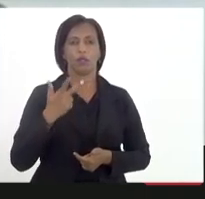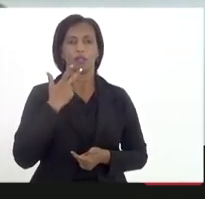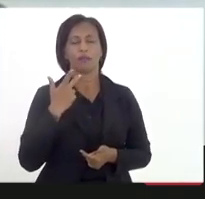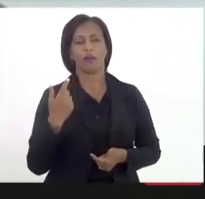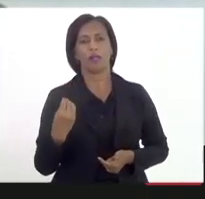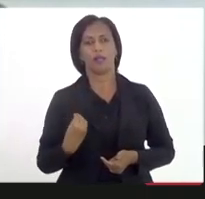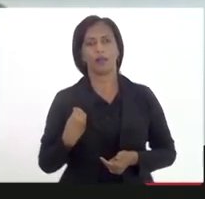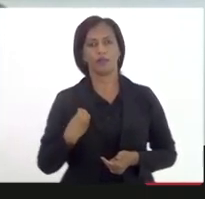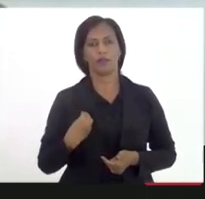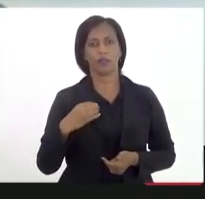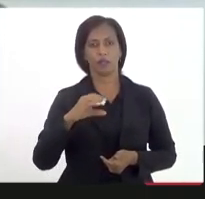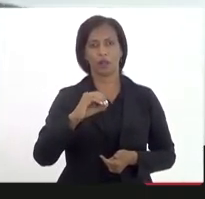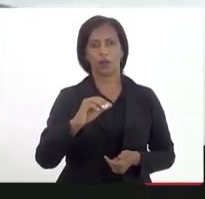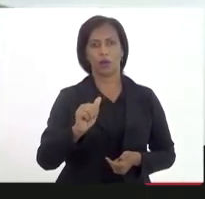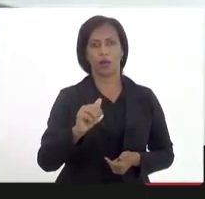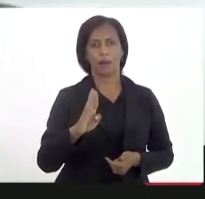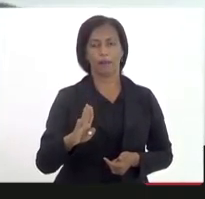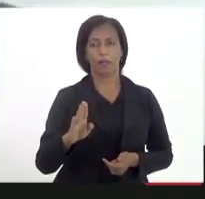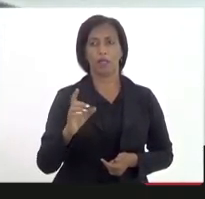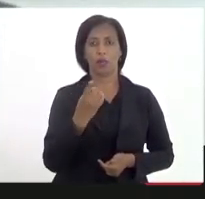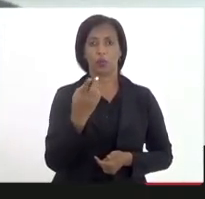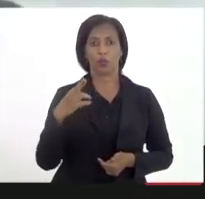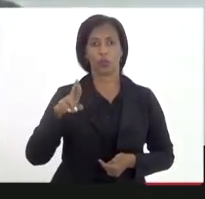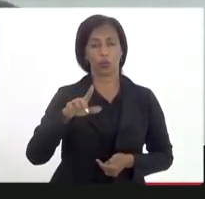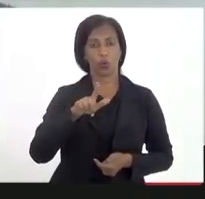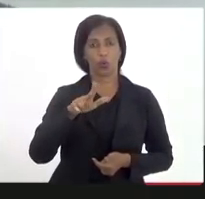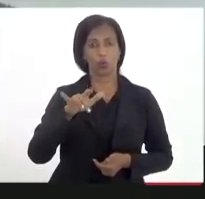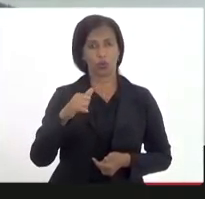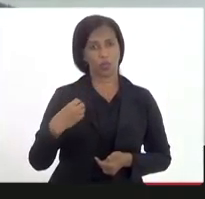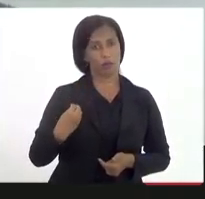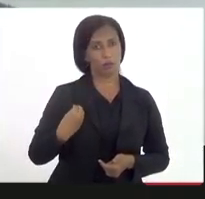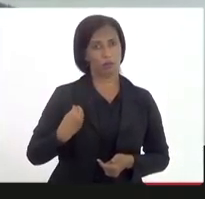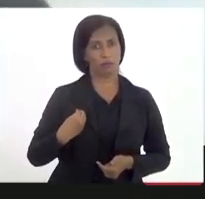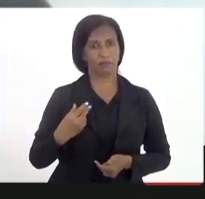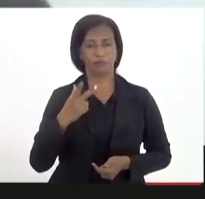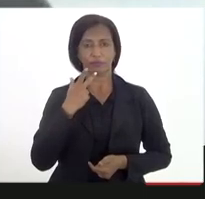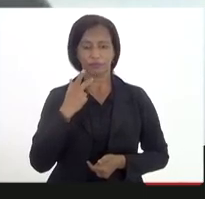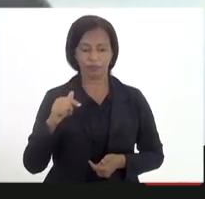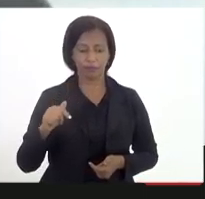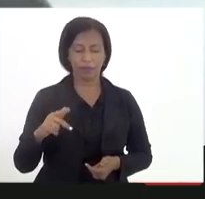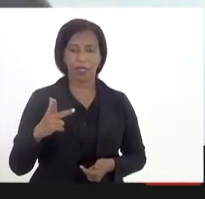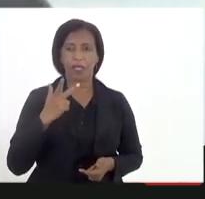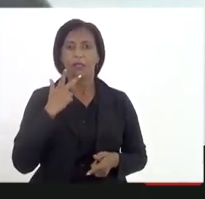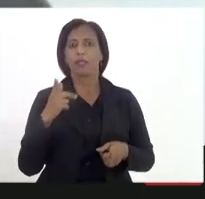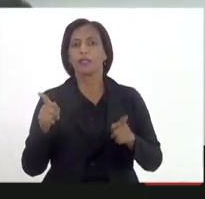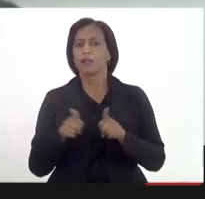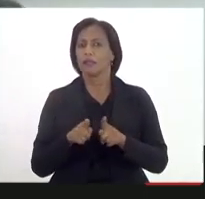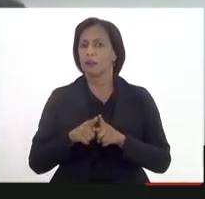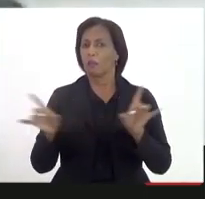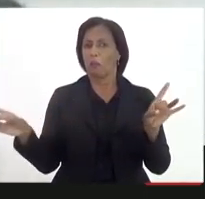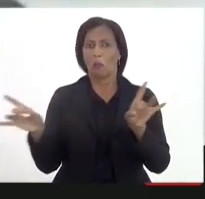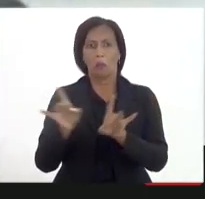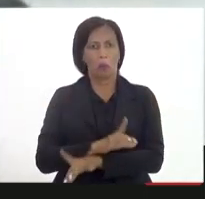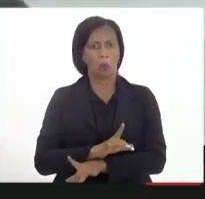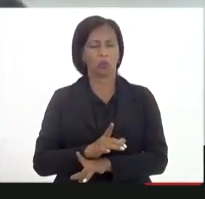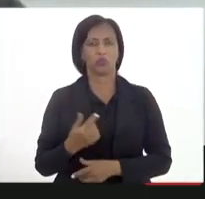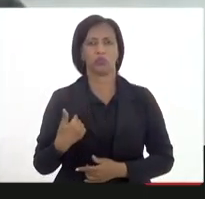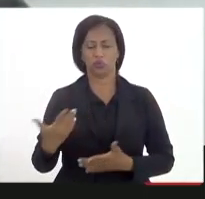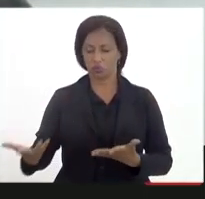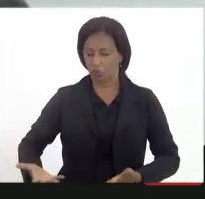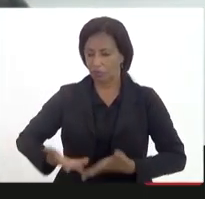do saber e o Dr Luciano presidente da nossa da nossa Ordem dos Advogados prontamente se